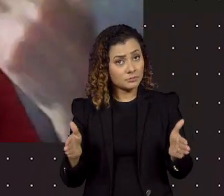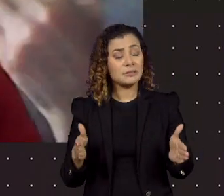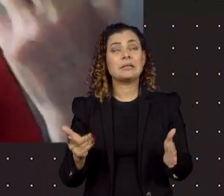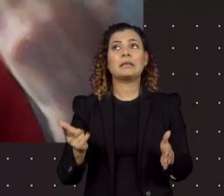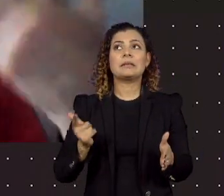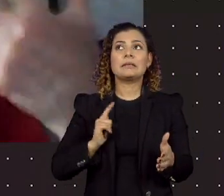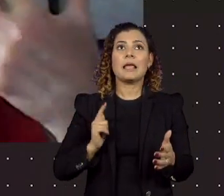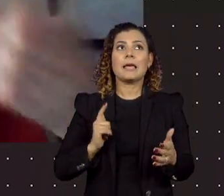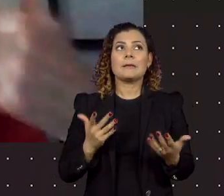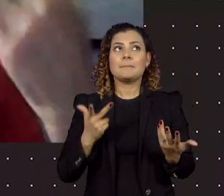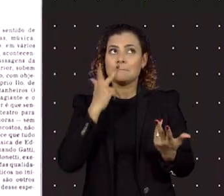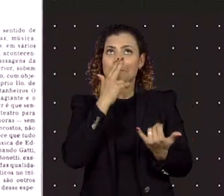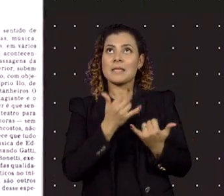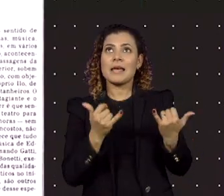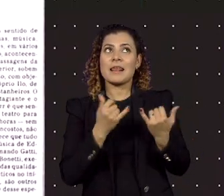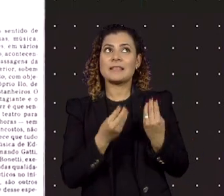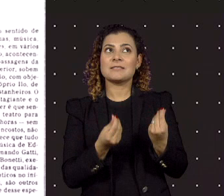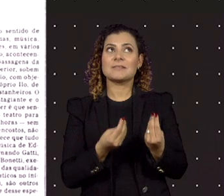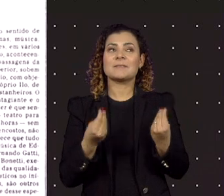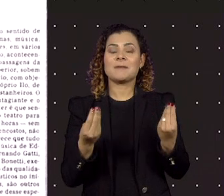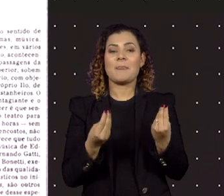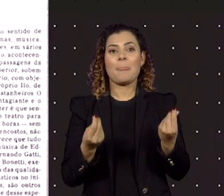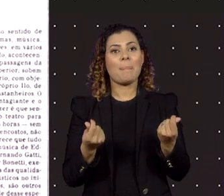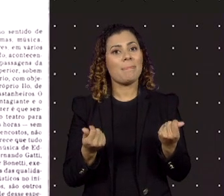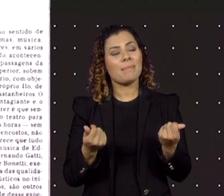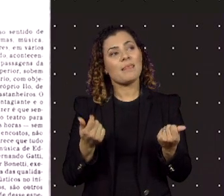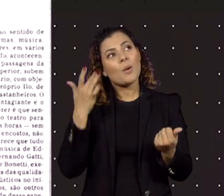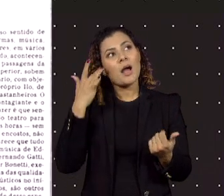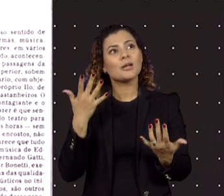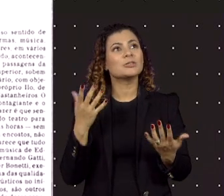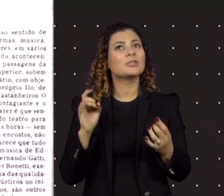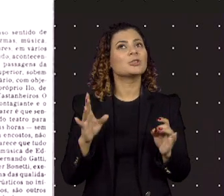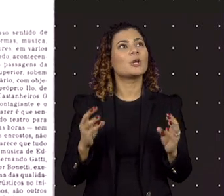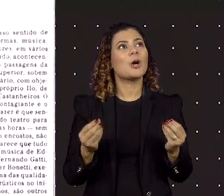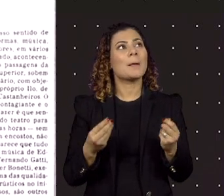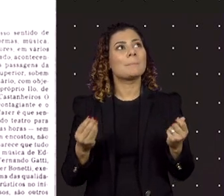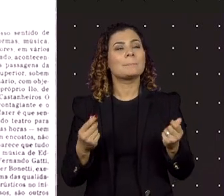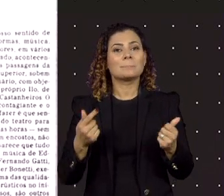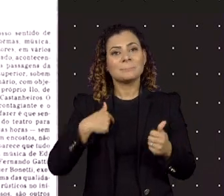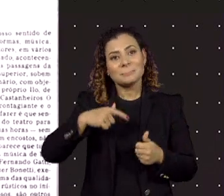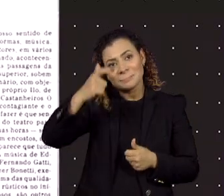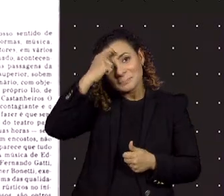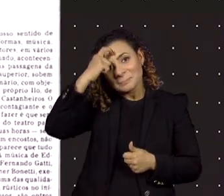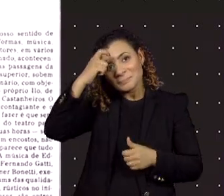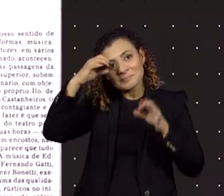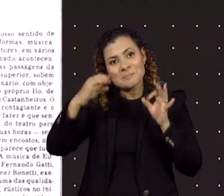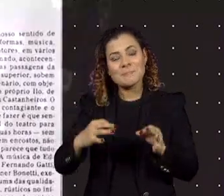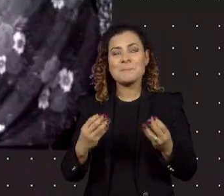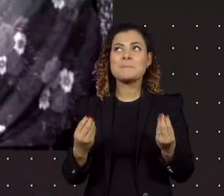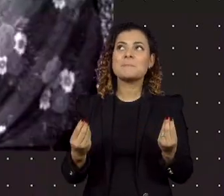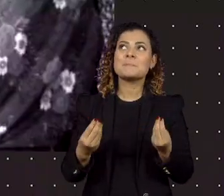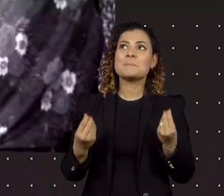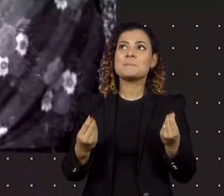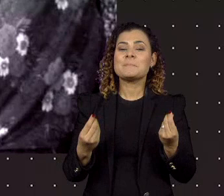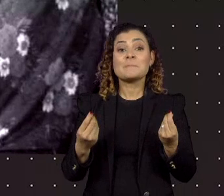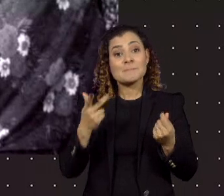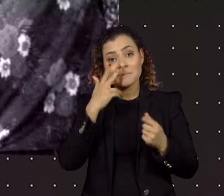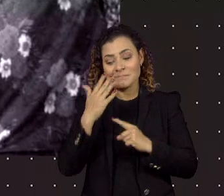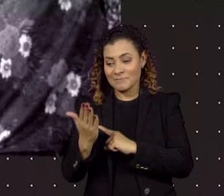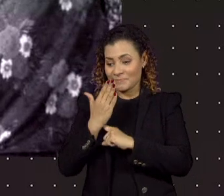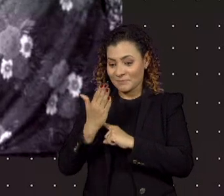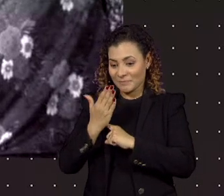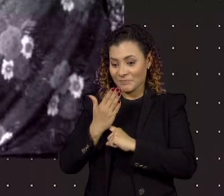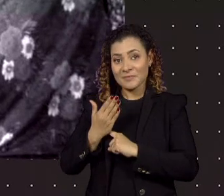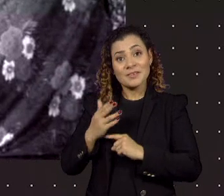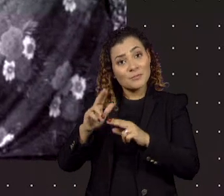causam uma impressão que vai além do que você acha que você tem consciência, elas nutrem você pela